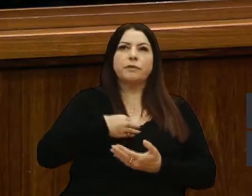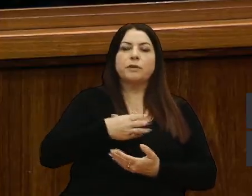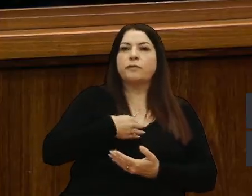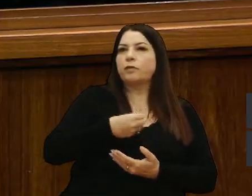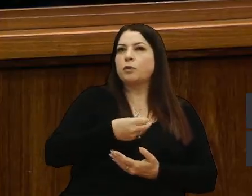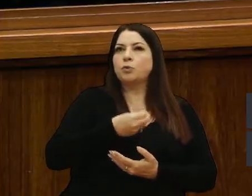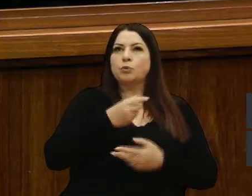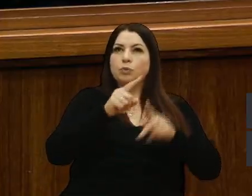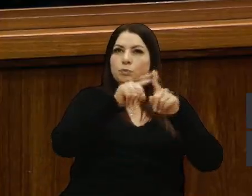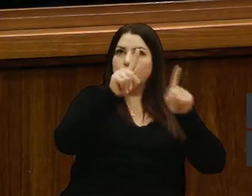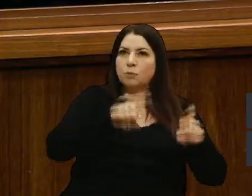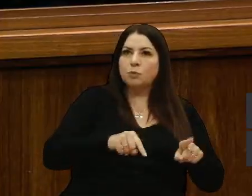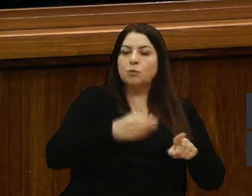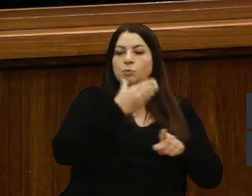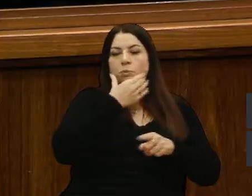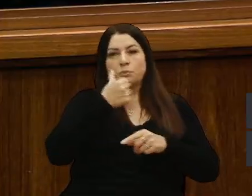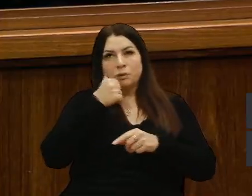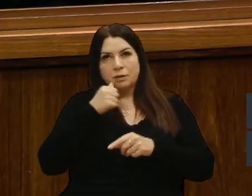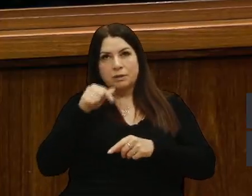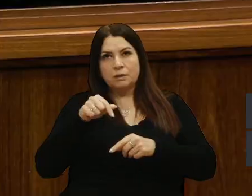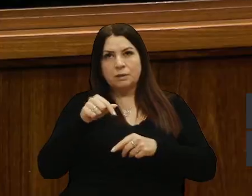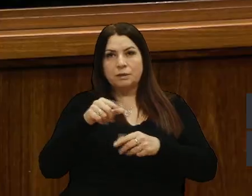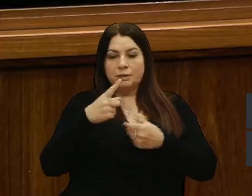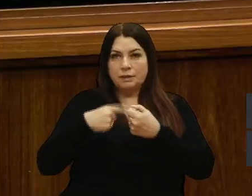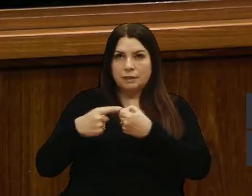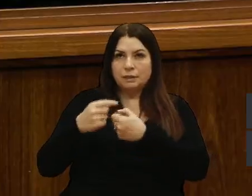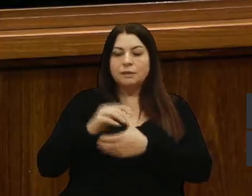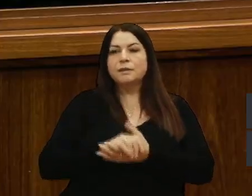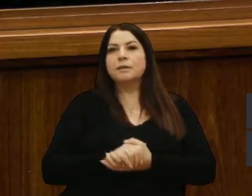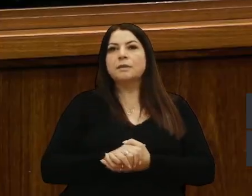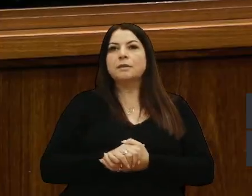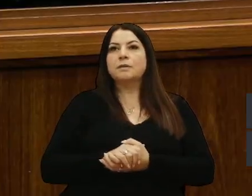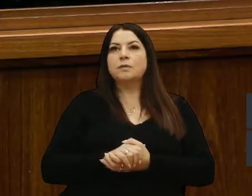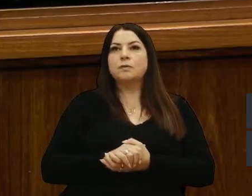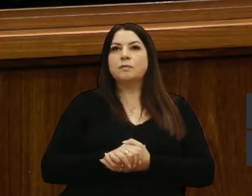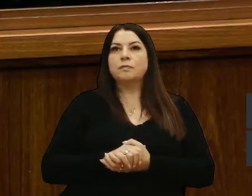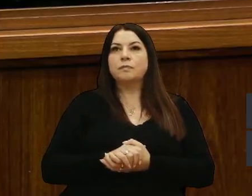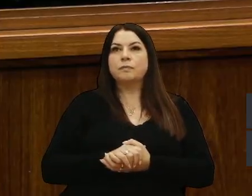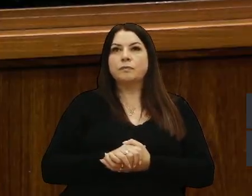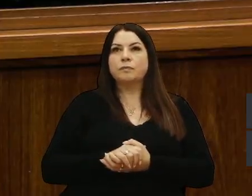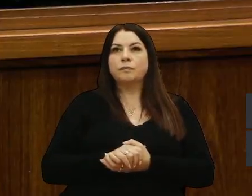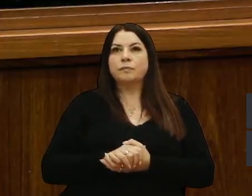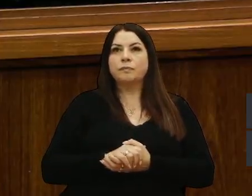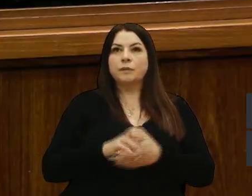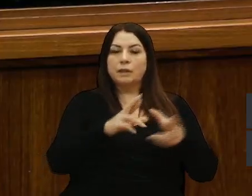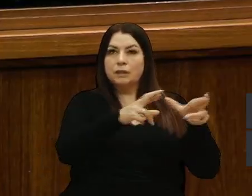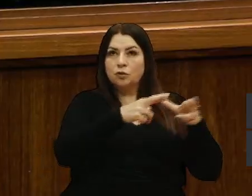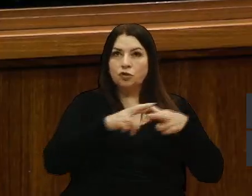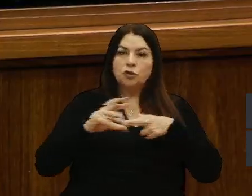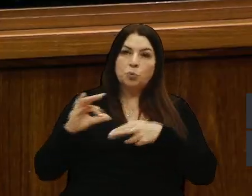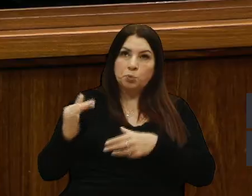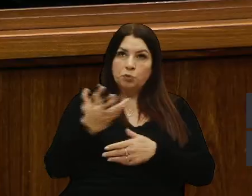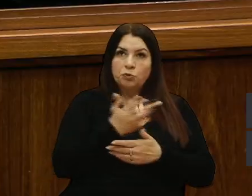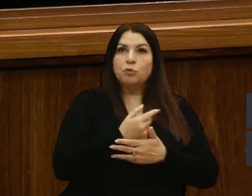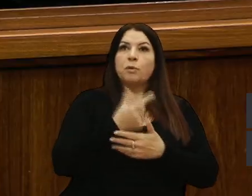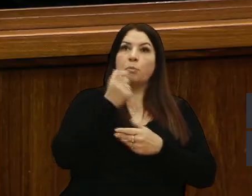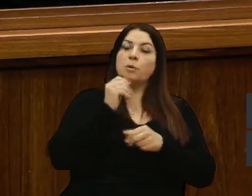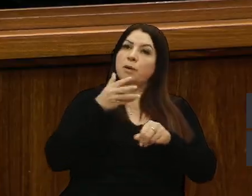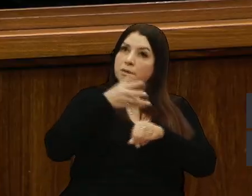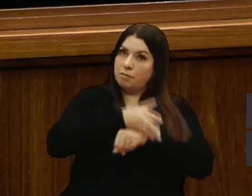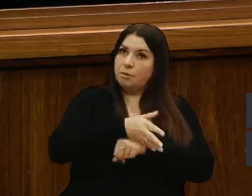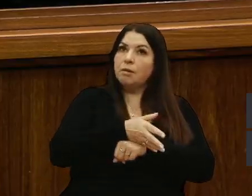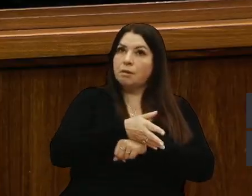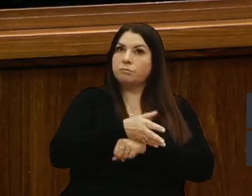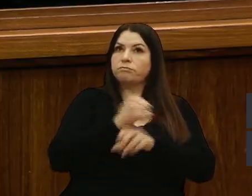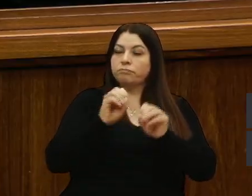de trabalhadores e trabalhadoras aqui da nossa cidade e da nossa região como um todo poderão acessar